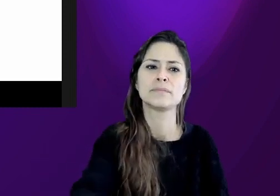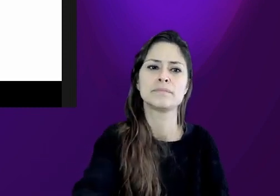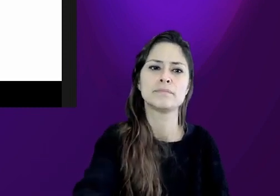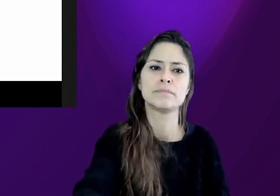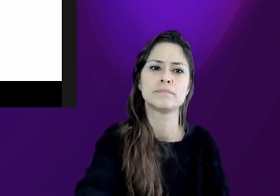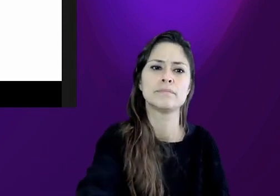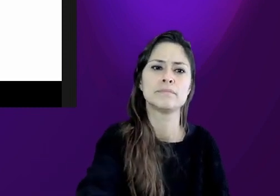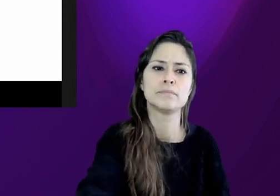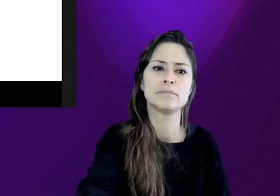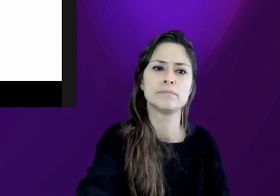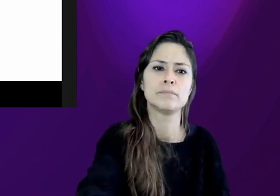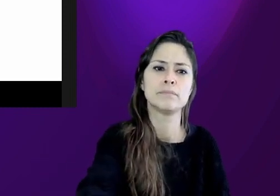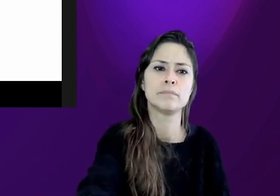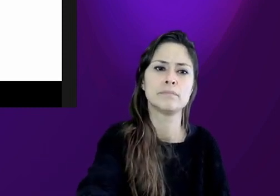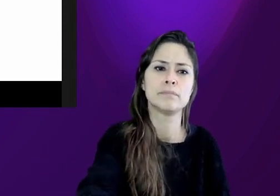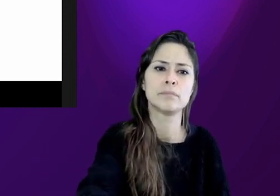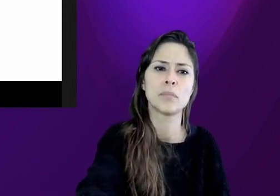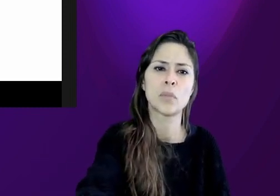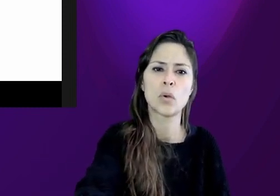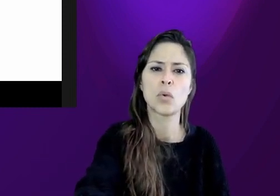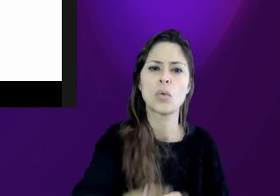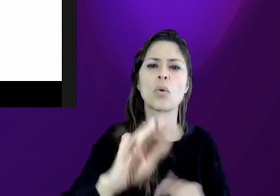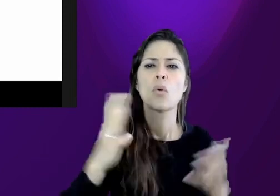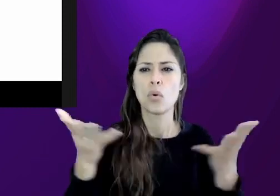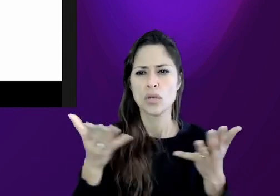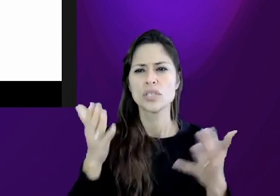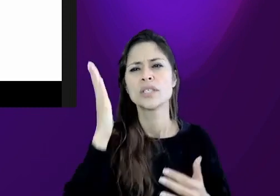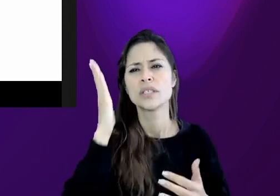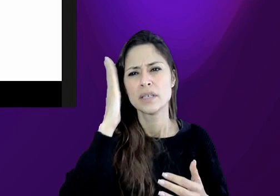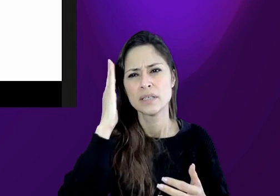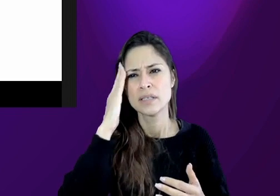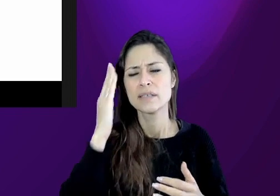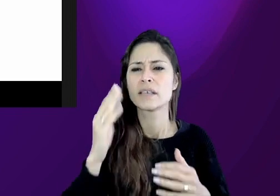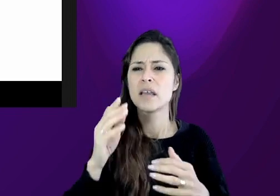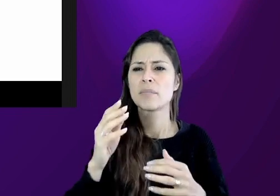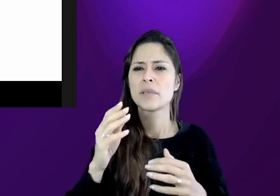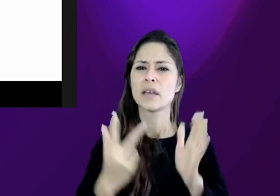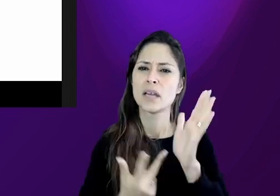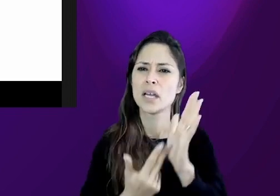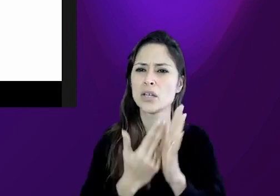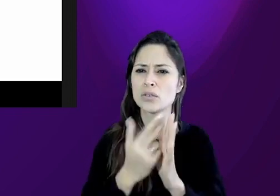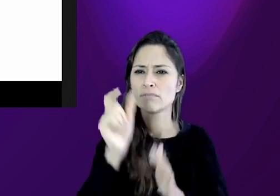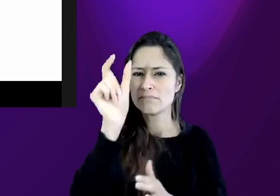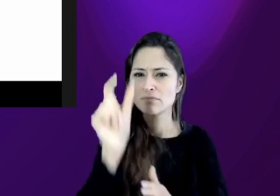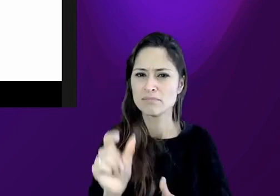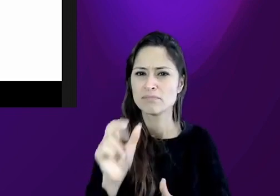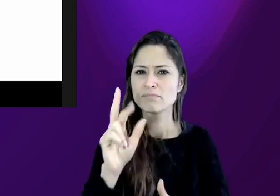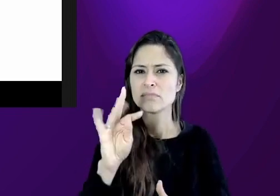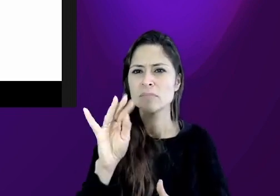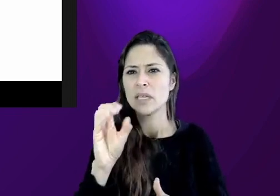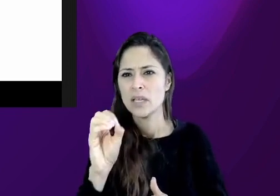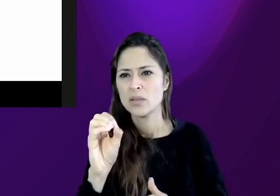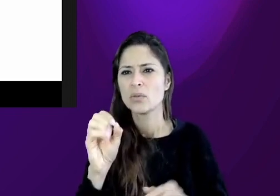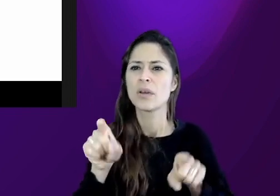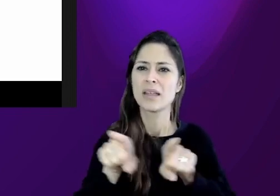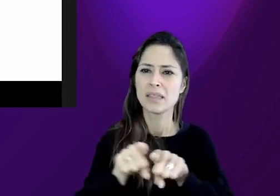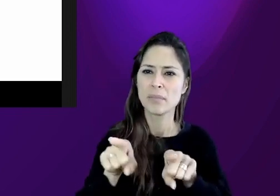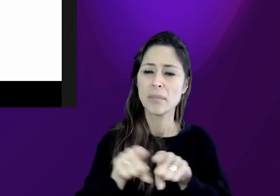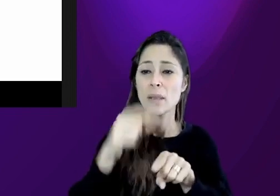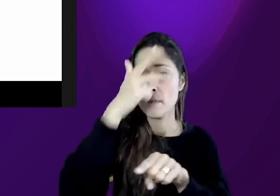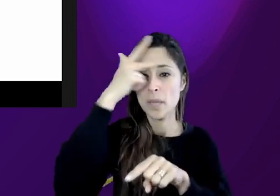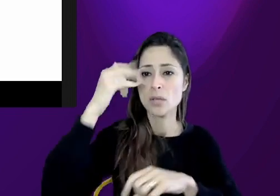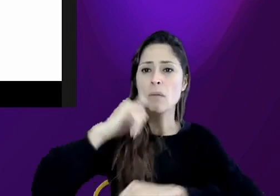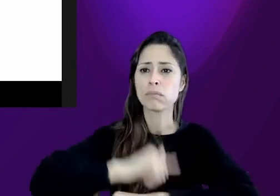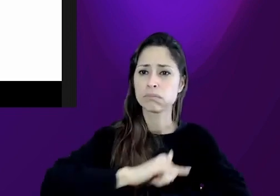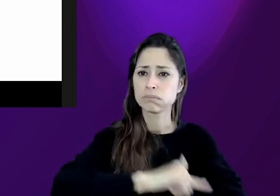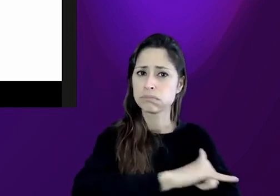de evidências que a cirurgia no reto ultra baixo e no obeso tem sim benefício,